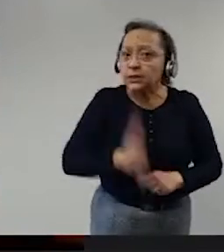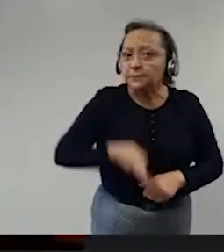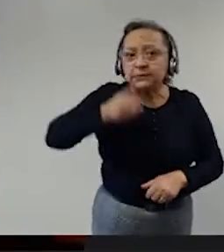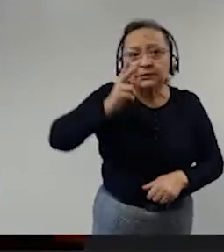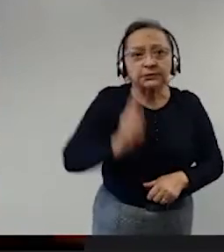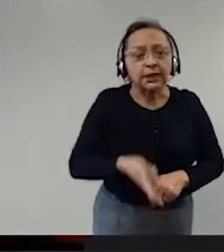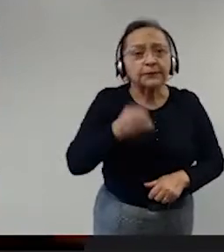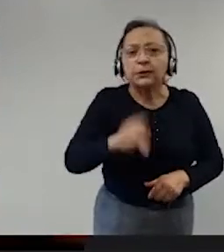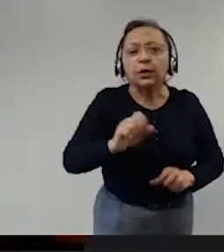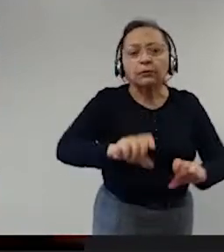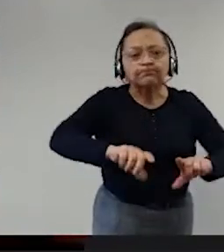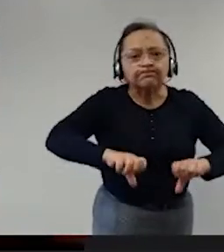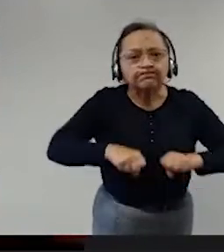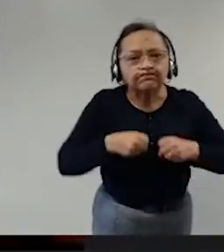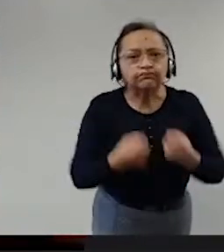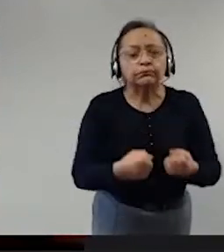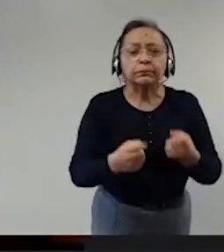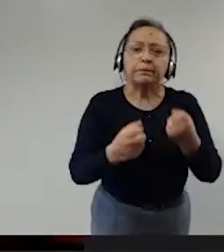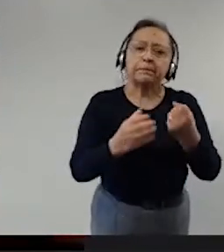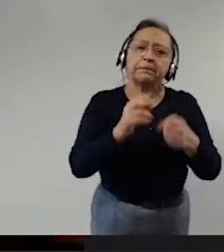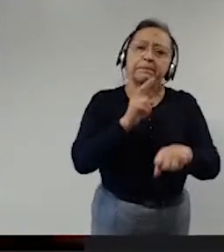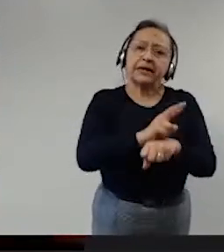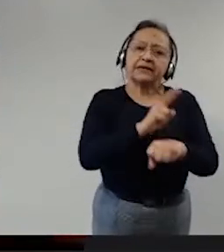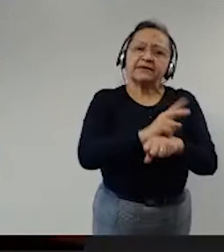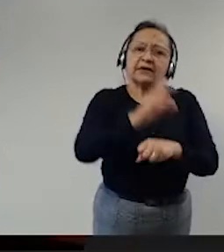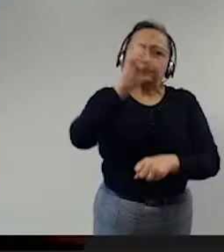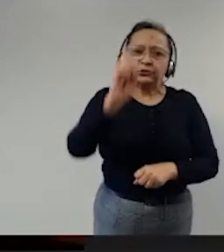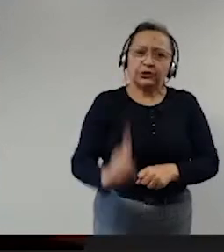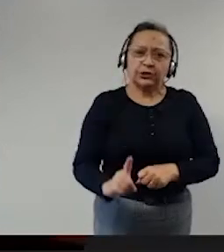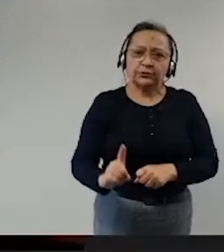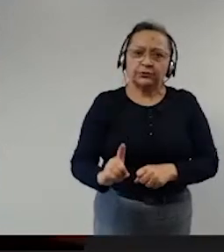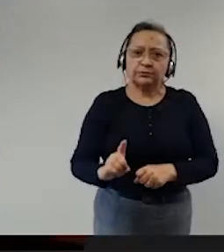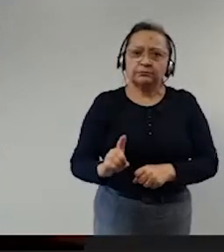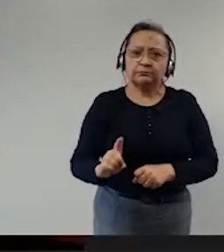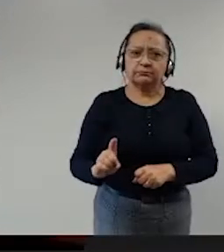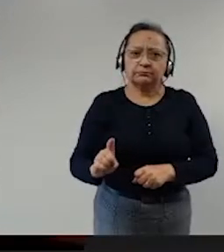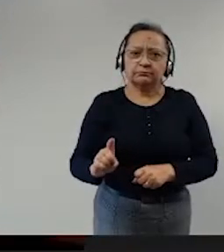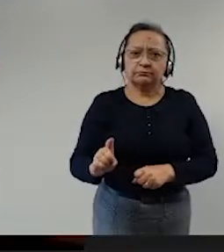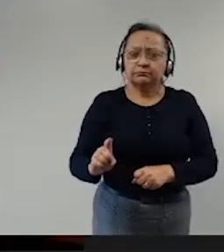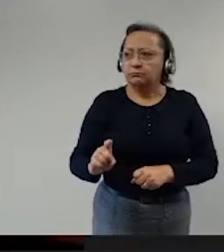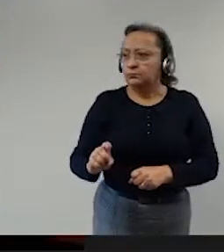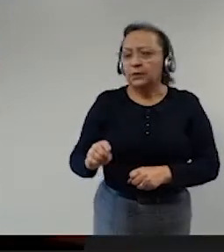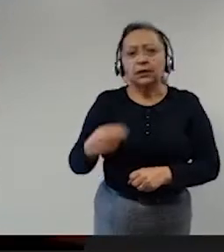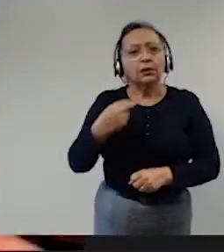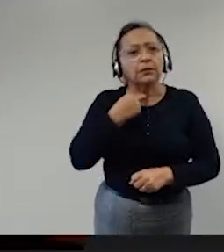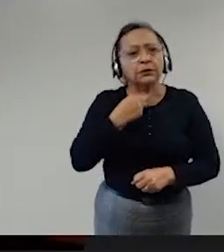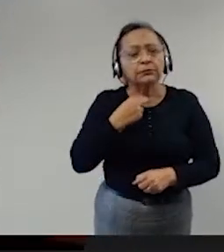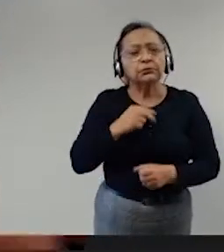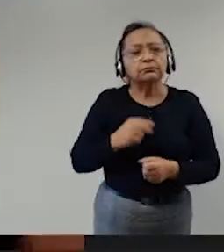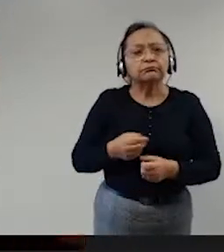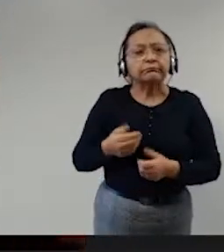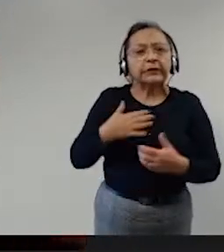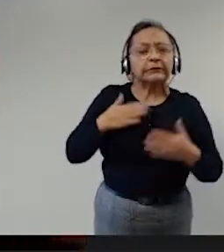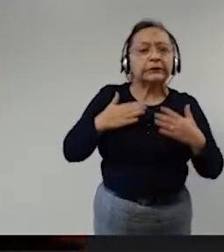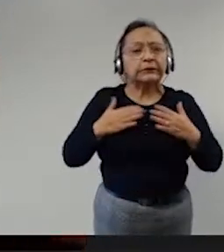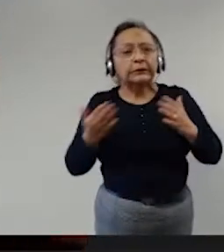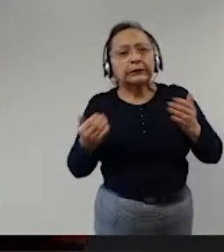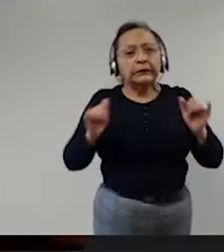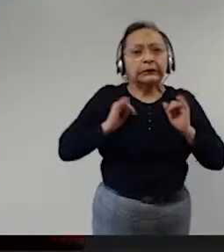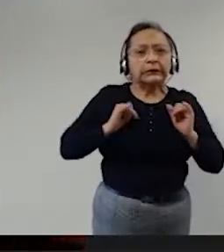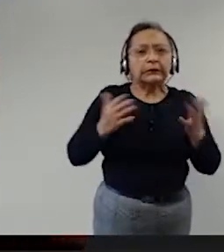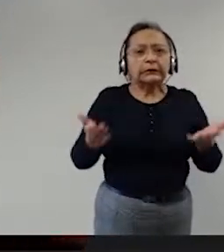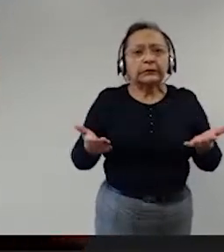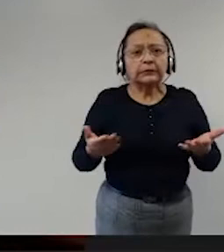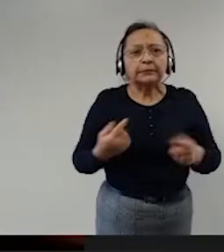buscando preservar os direitos e garantias fundamentais. Nós não podemos ceder, em momento algum, pelo fato de estarmos vivendo esse momento